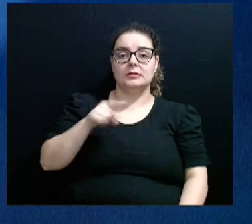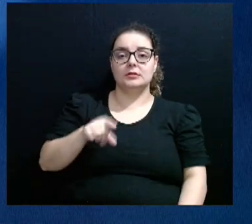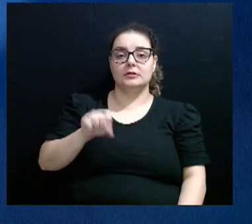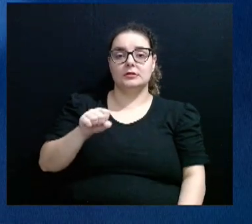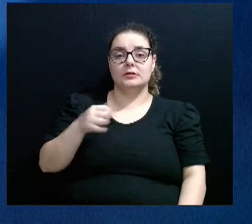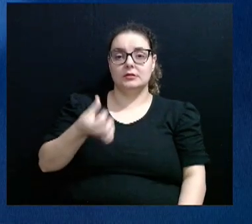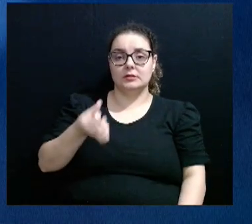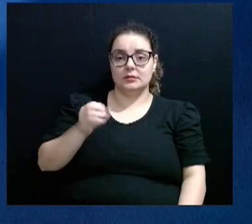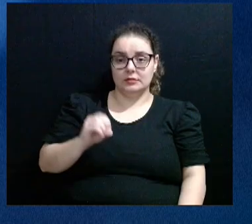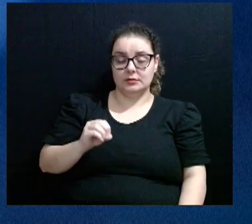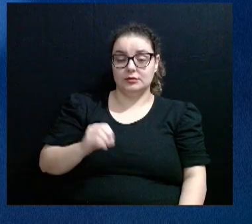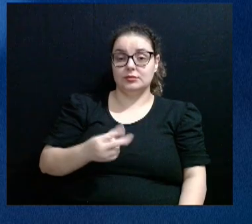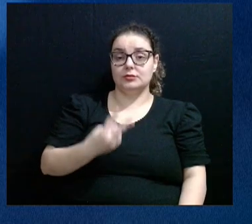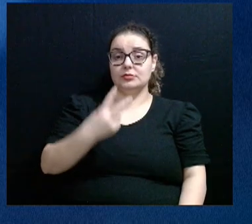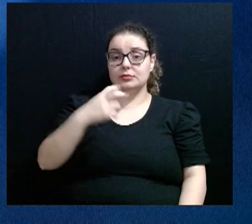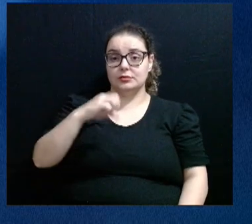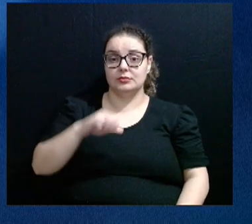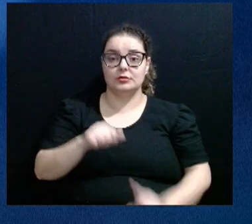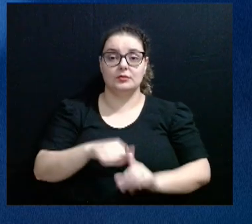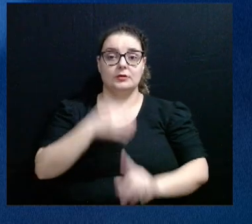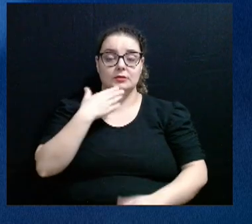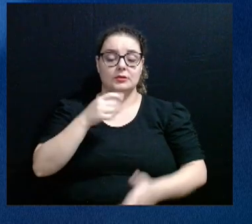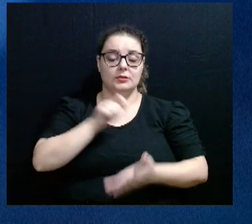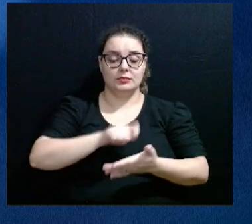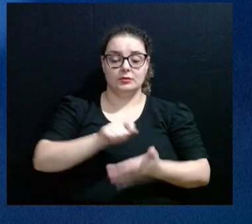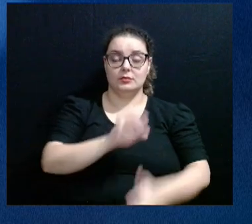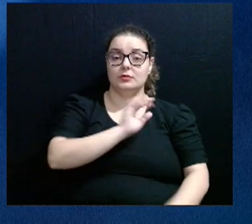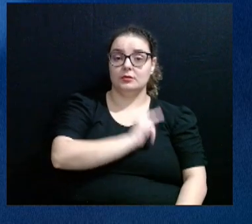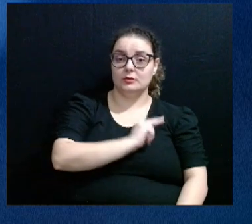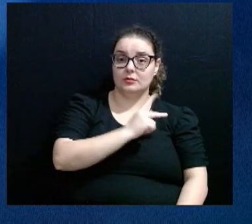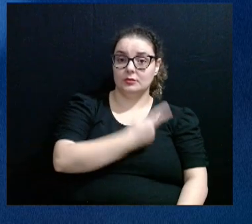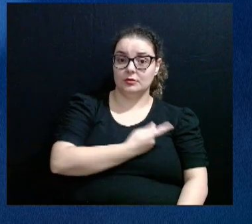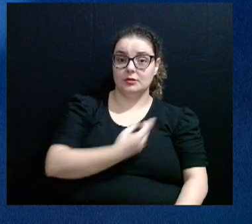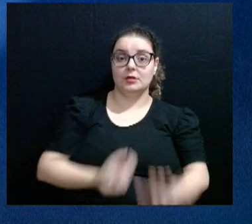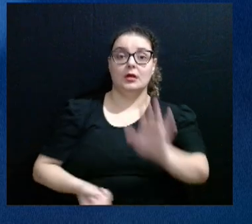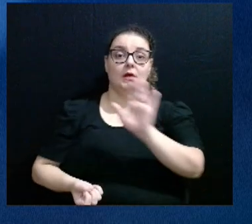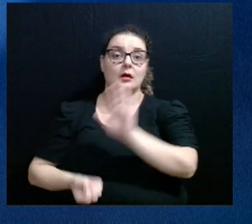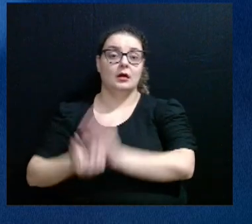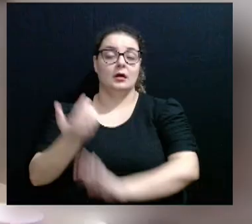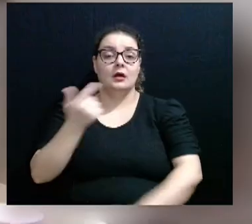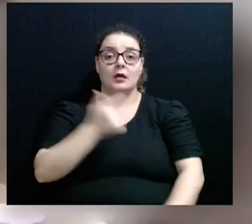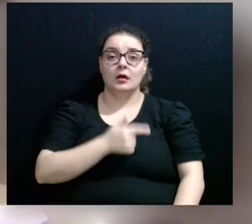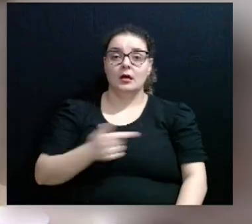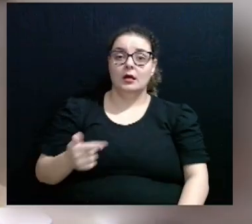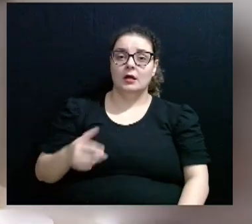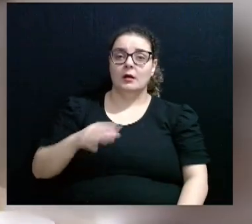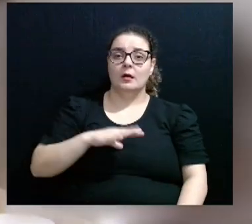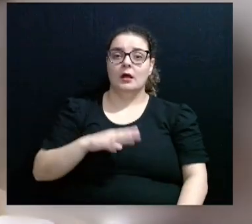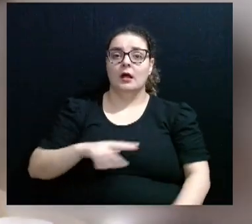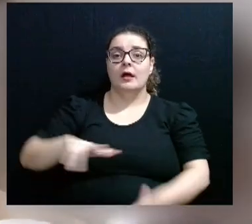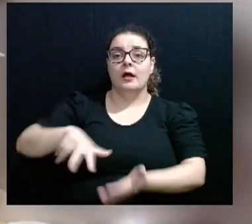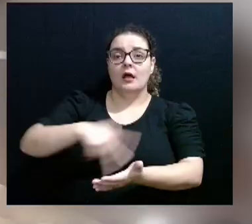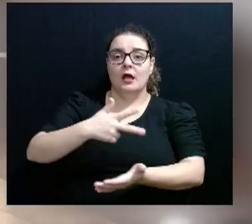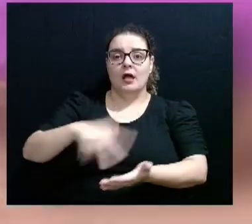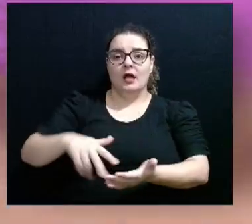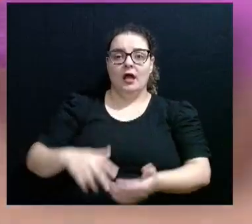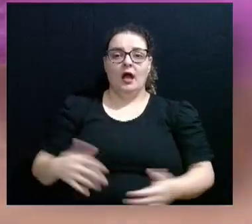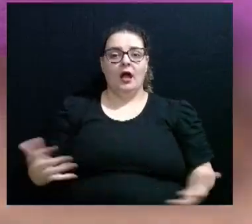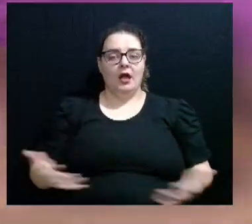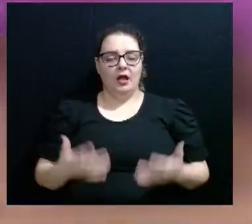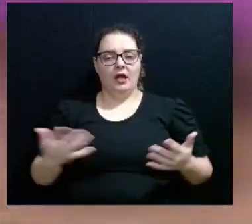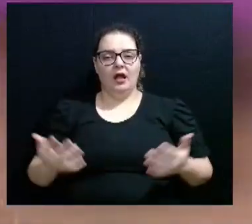16.860, de autoria do vereador Paulo Haddad, que institui a Semana Municipal da Dança. A iniciativa, que será